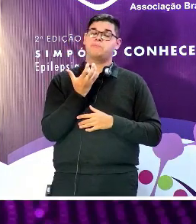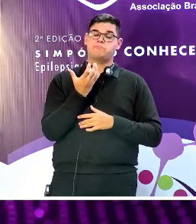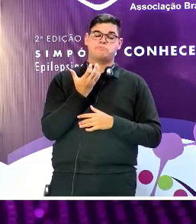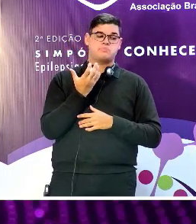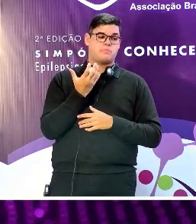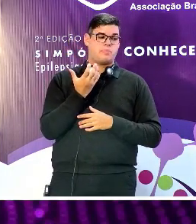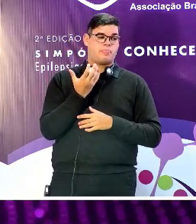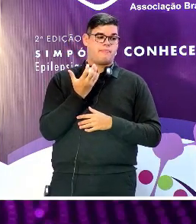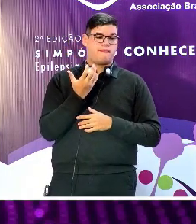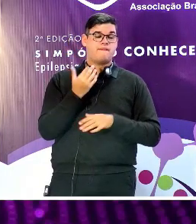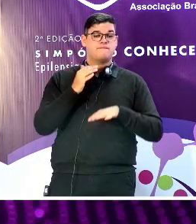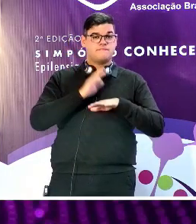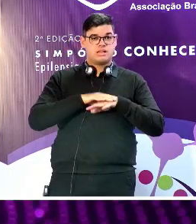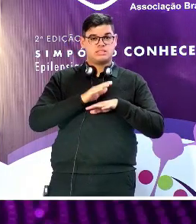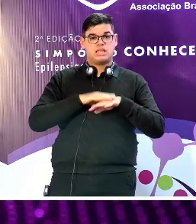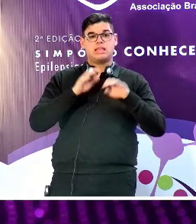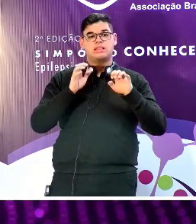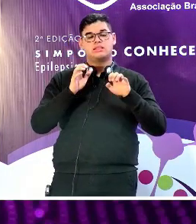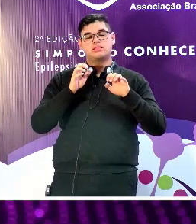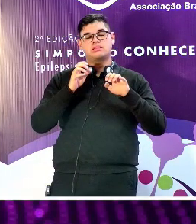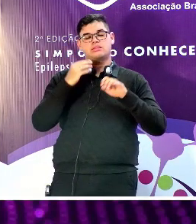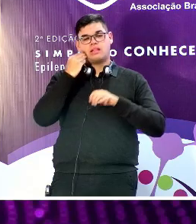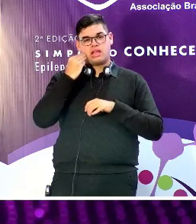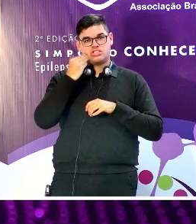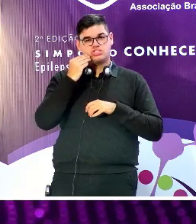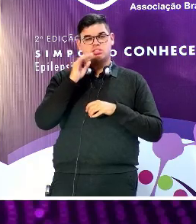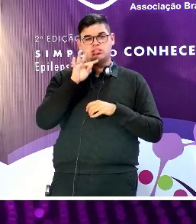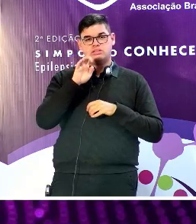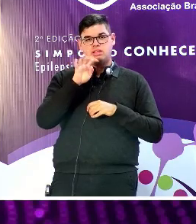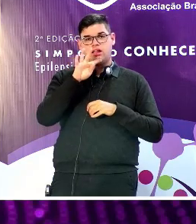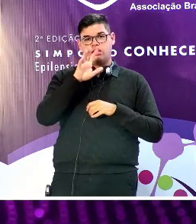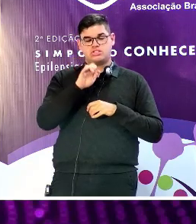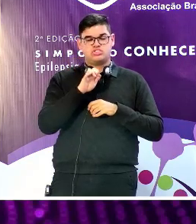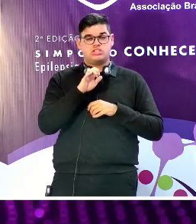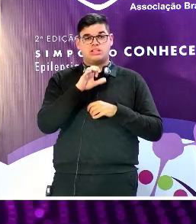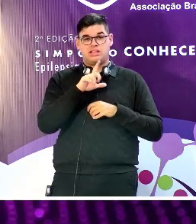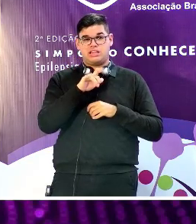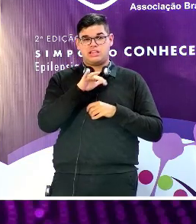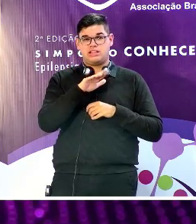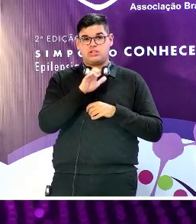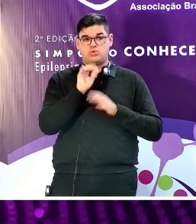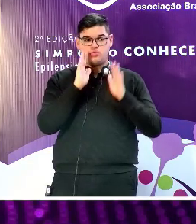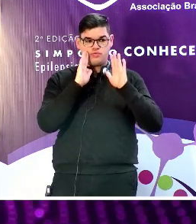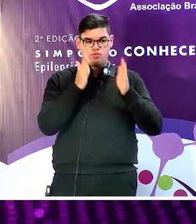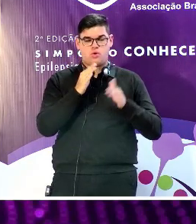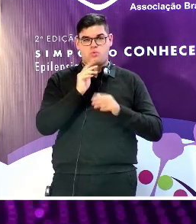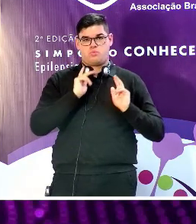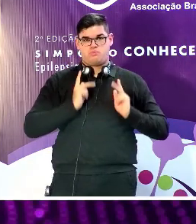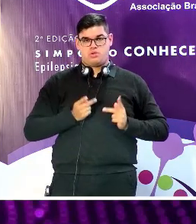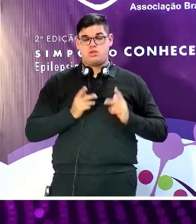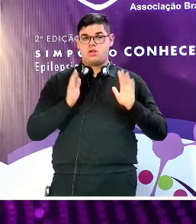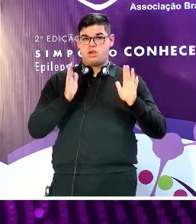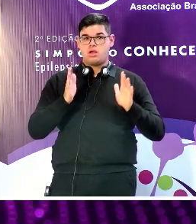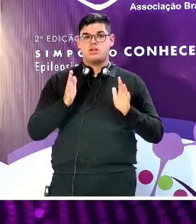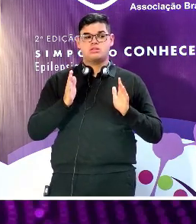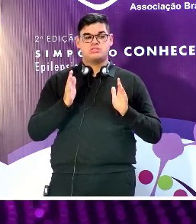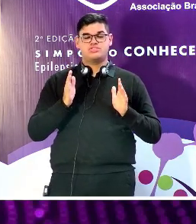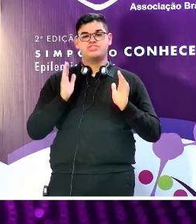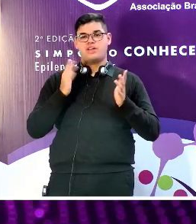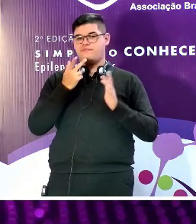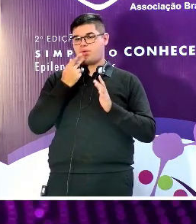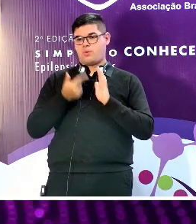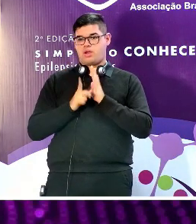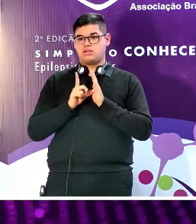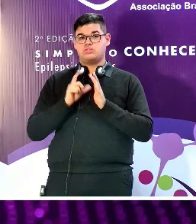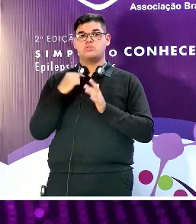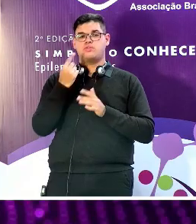fazer, né, os testes clínicos para humanos. E aí, como a gente já ouviu, e eu vou repetir, nós não